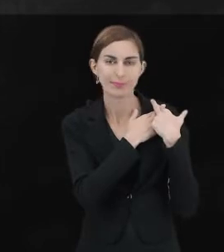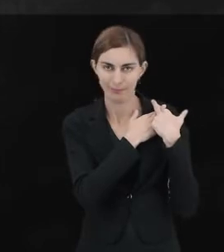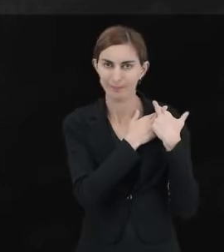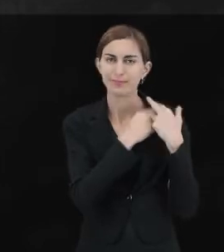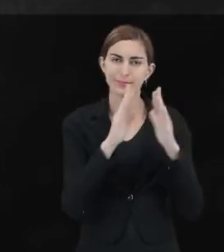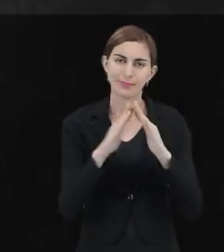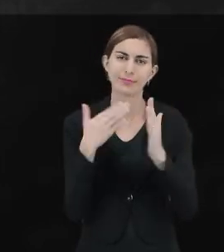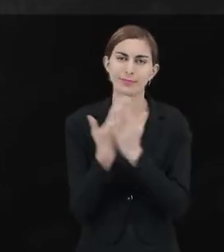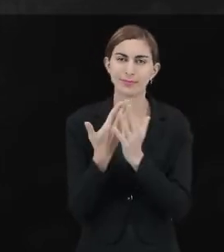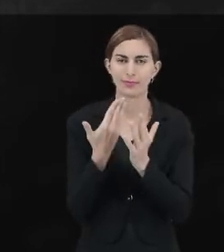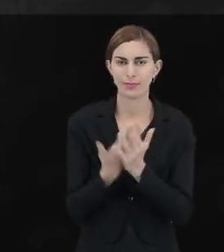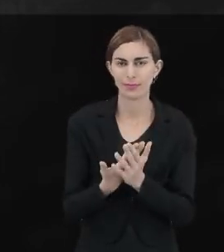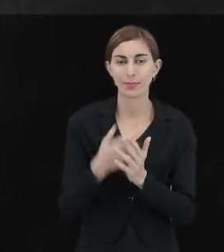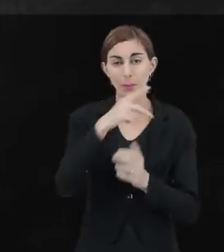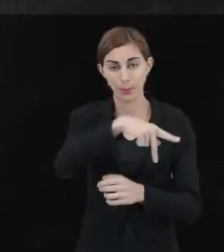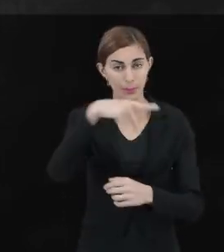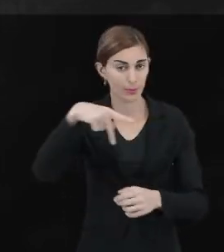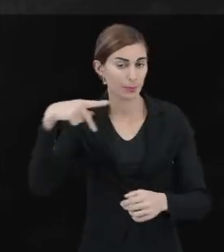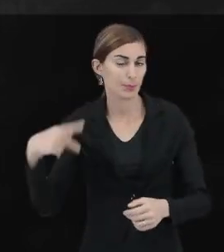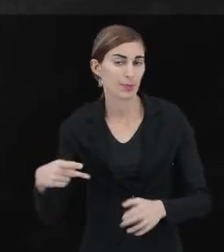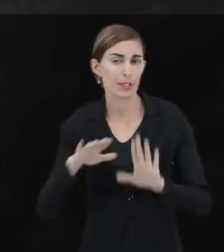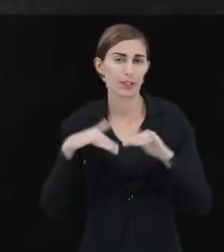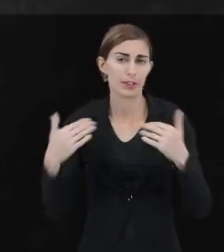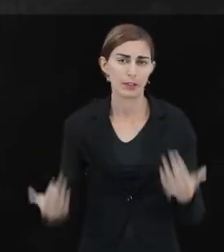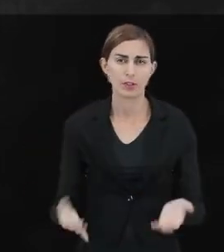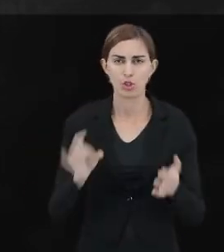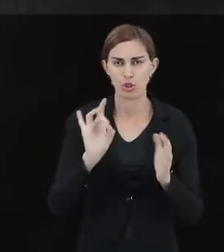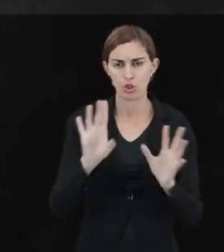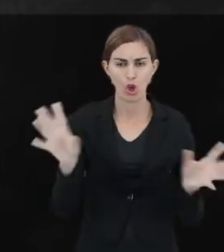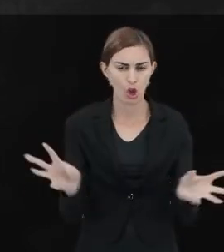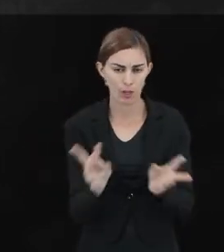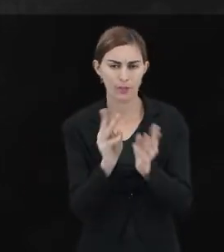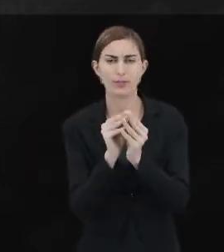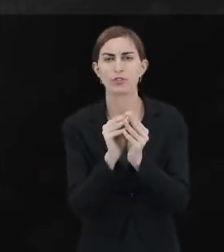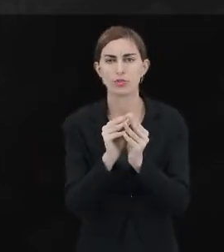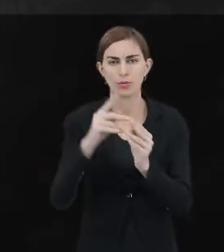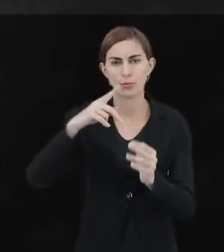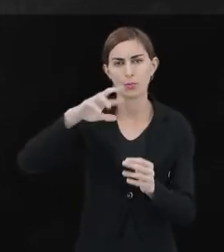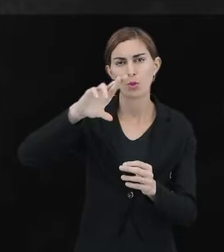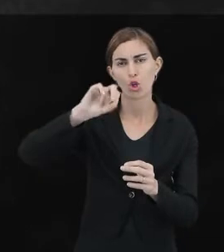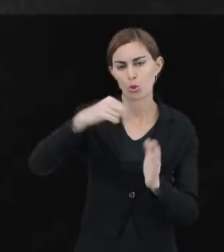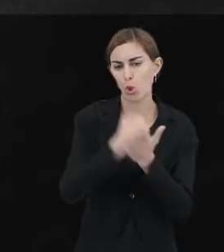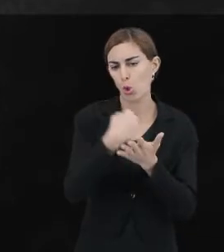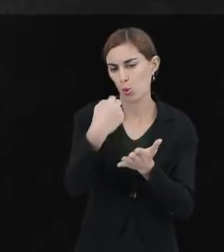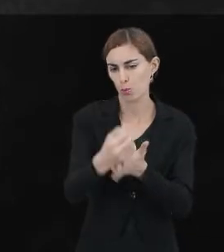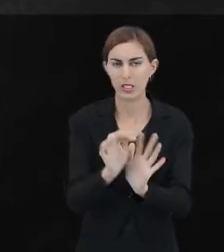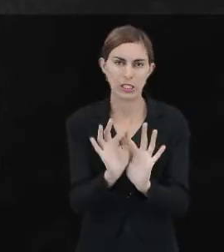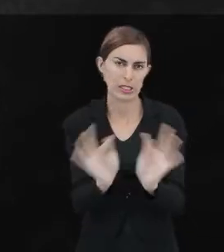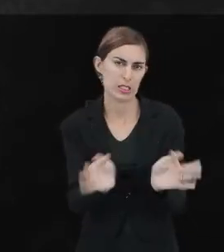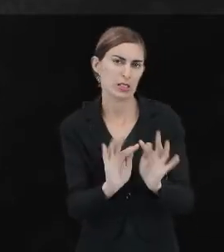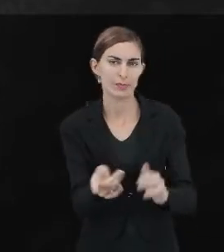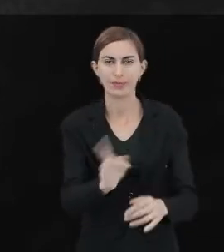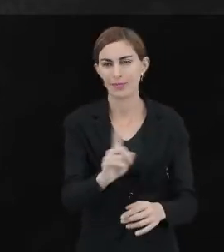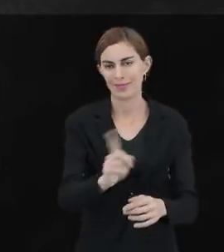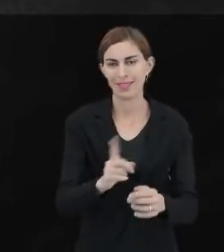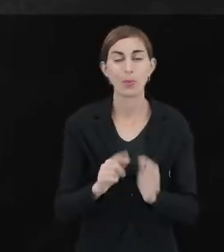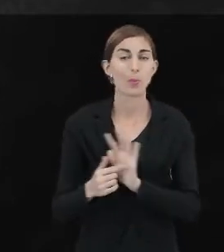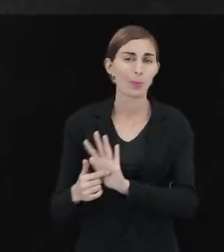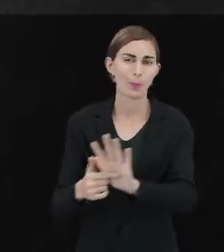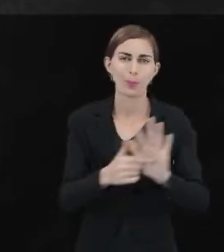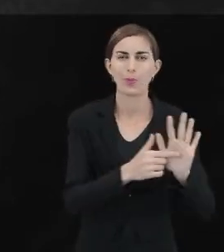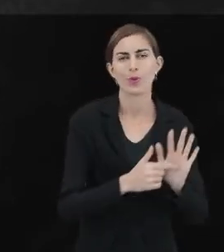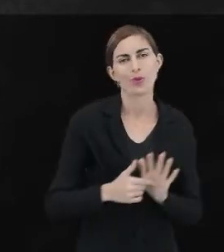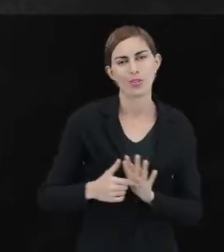responsabilidade da escola. O PPP, então, não se restringe à simples produção de um documento, mas abarca